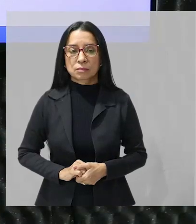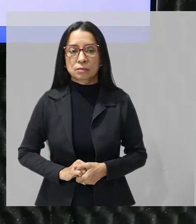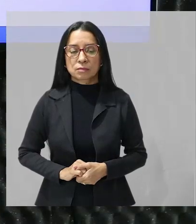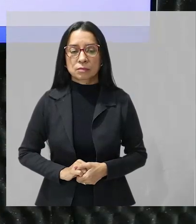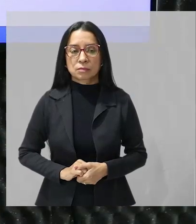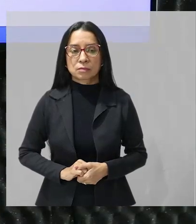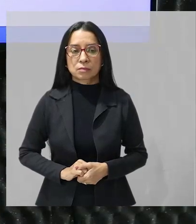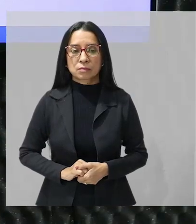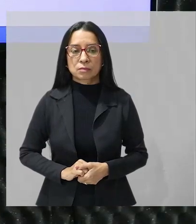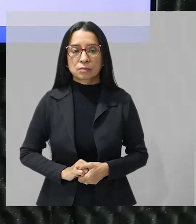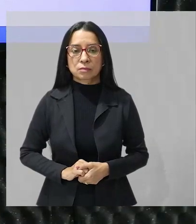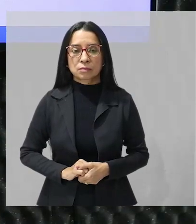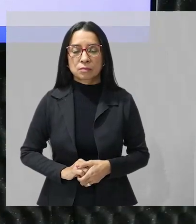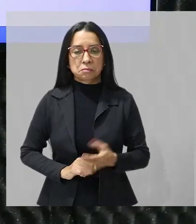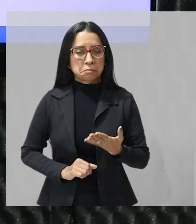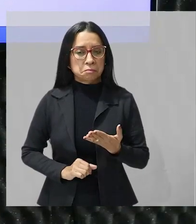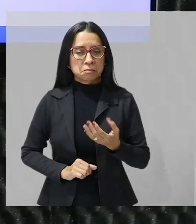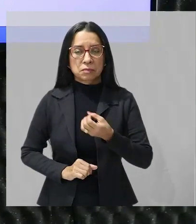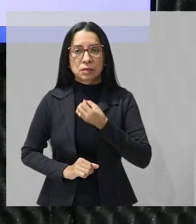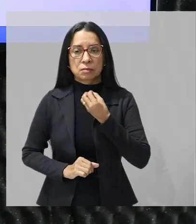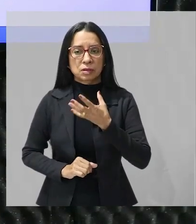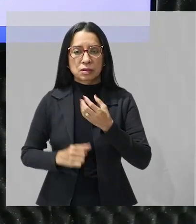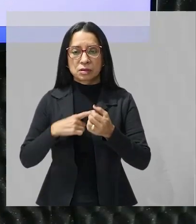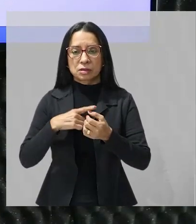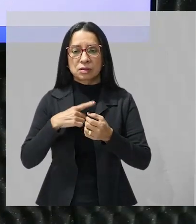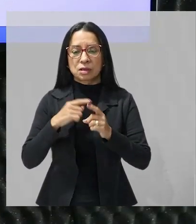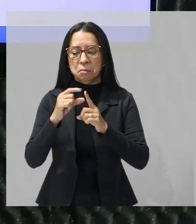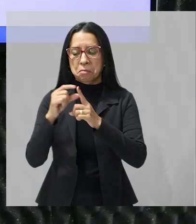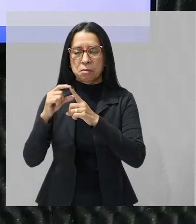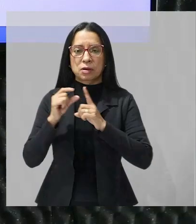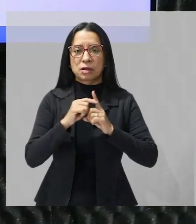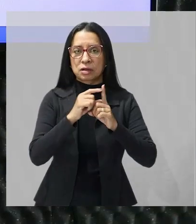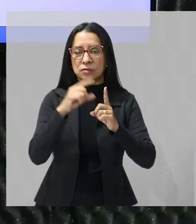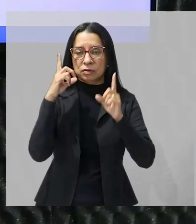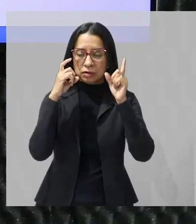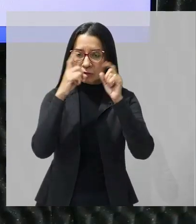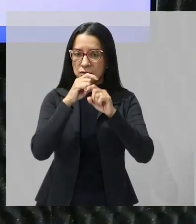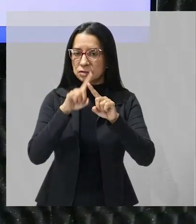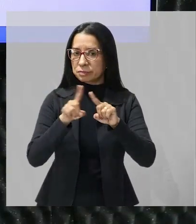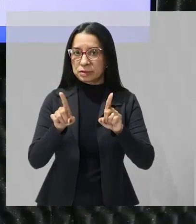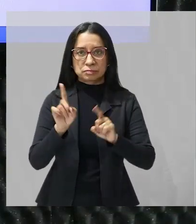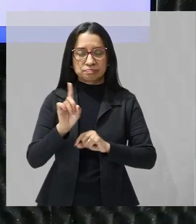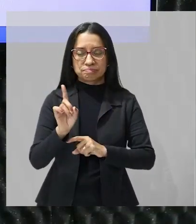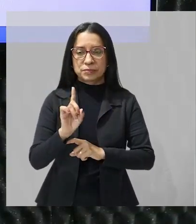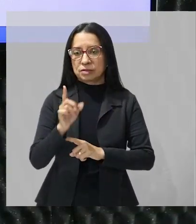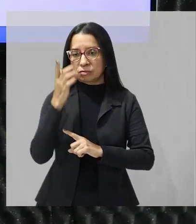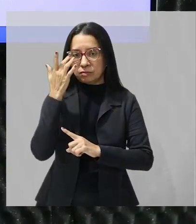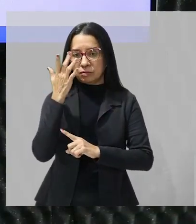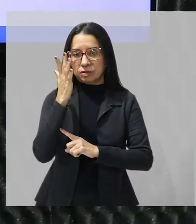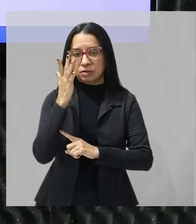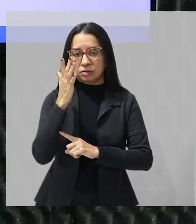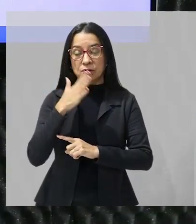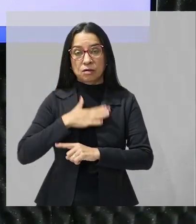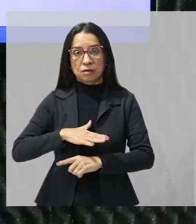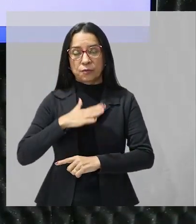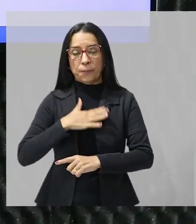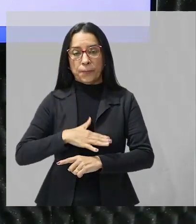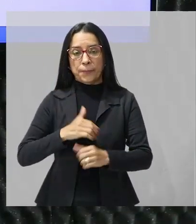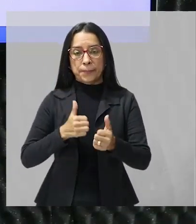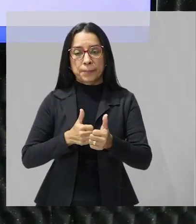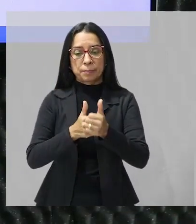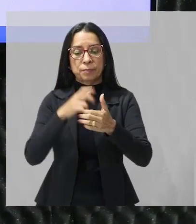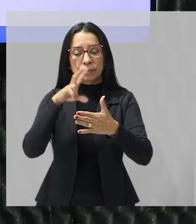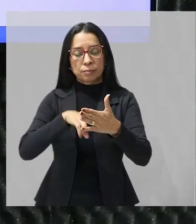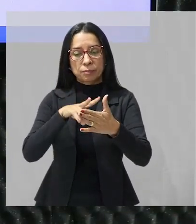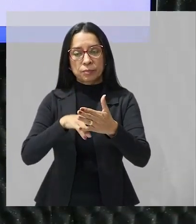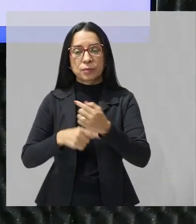a contém. Eita, né? Bem aqui tem tanta palavra assim que parece difícil, mas não é não, gente. Calma aí, vamos acompanhar a leitura.